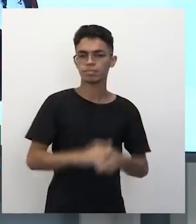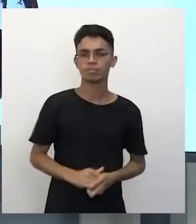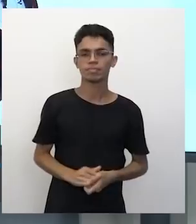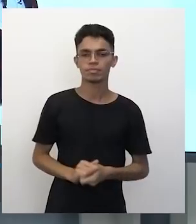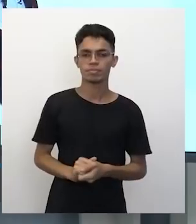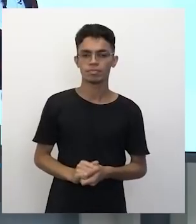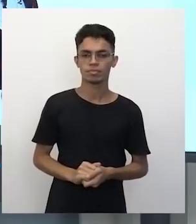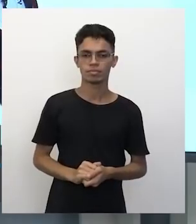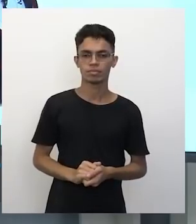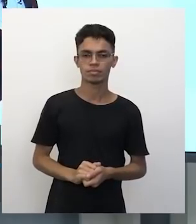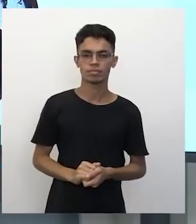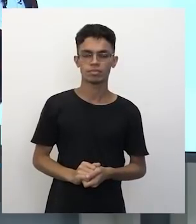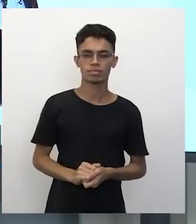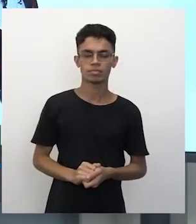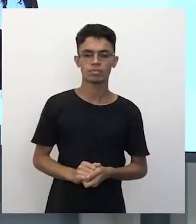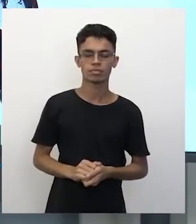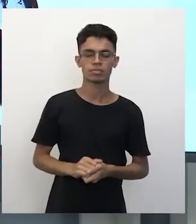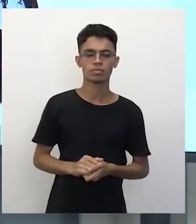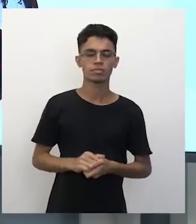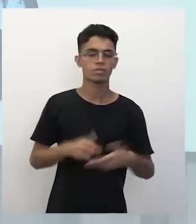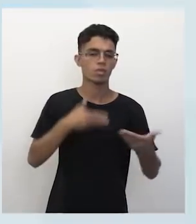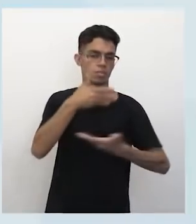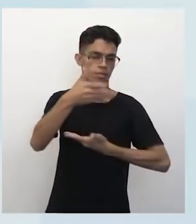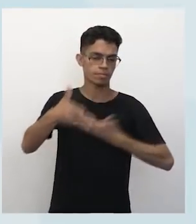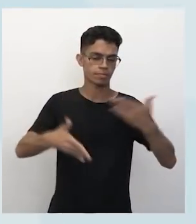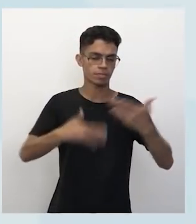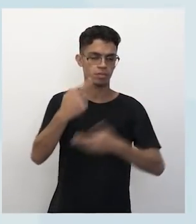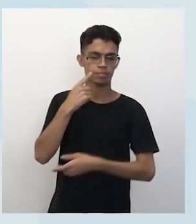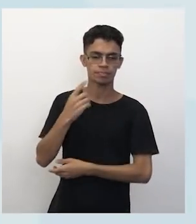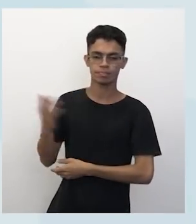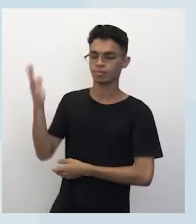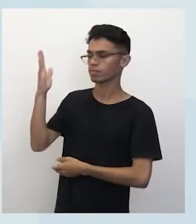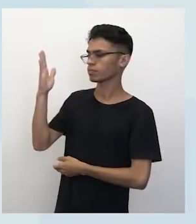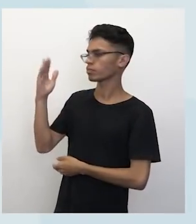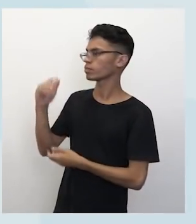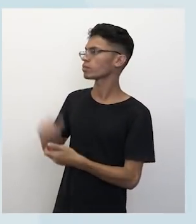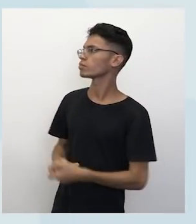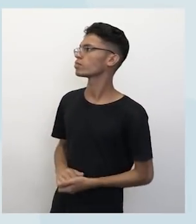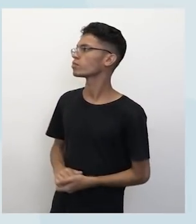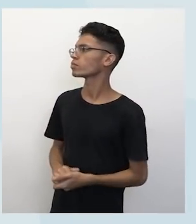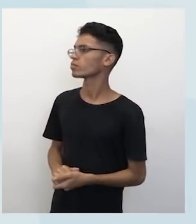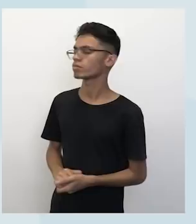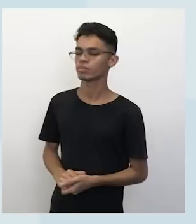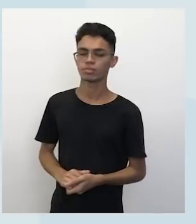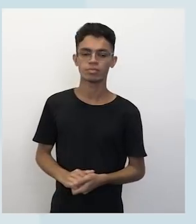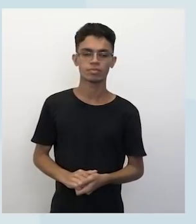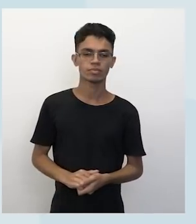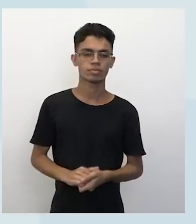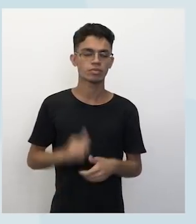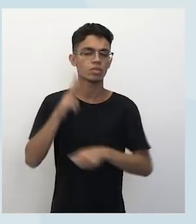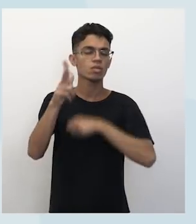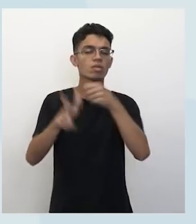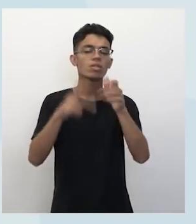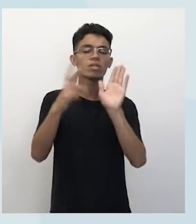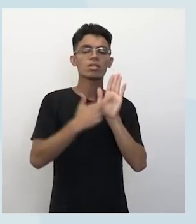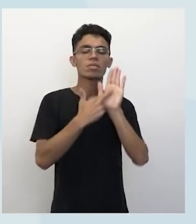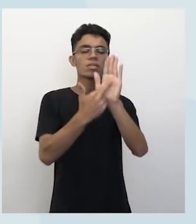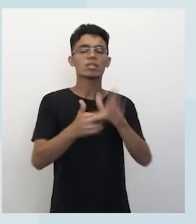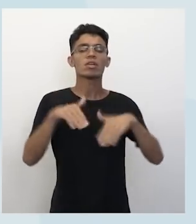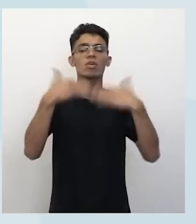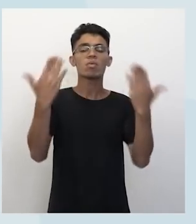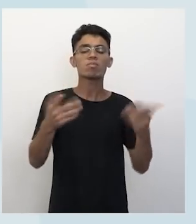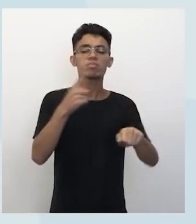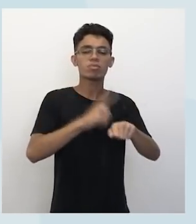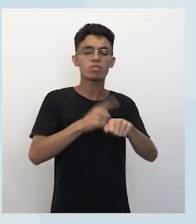agora uma interação para vocês. Dá uma olhadinha nessa tela. Este vídeo representa qual tipo